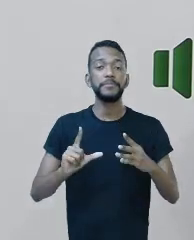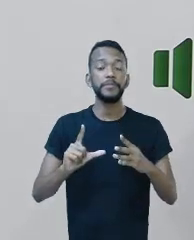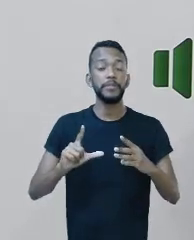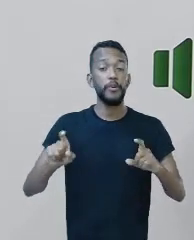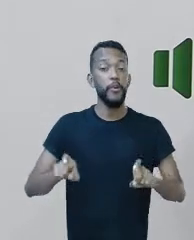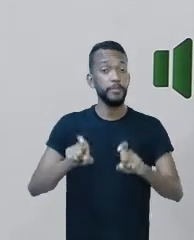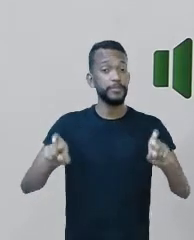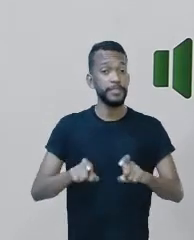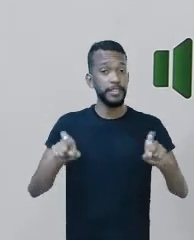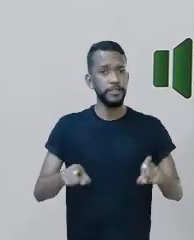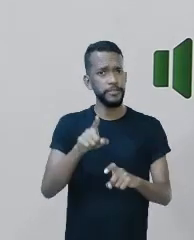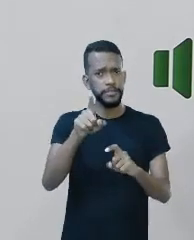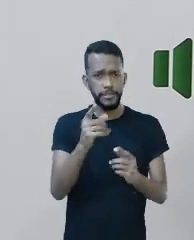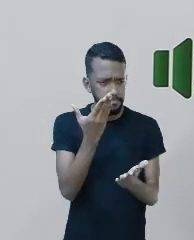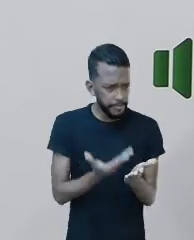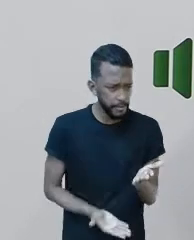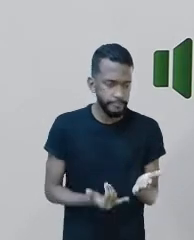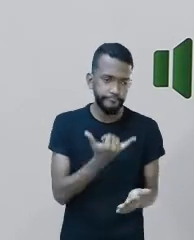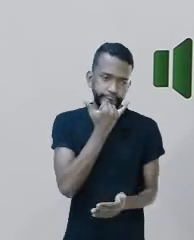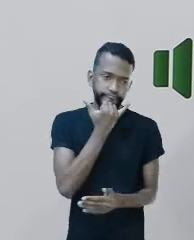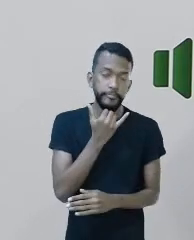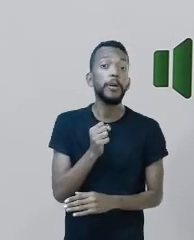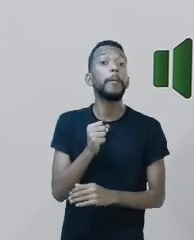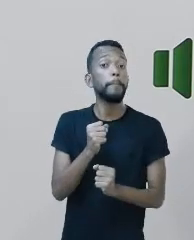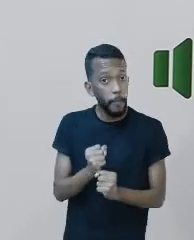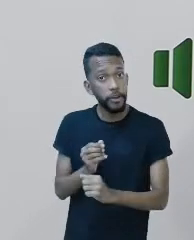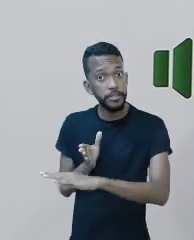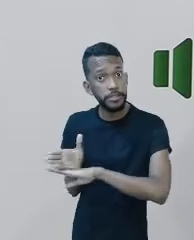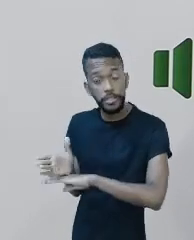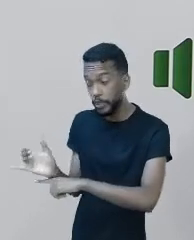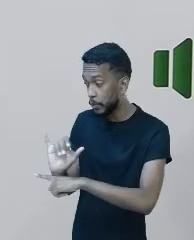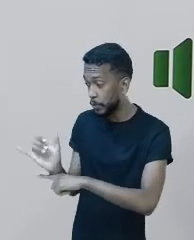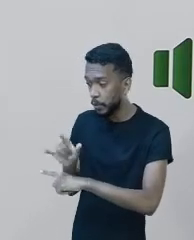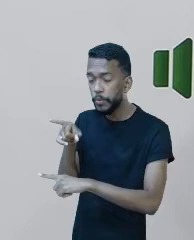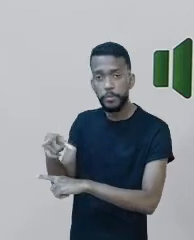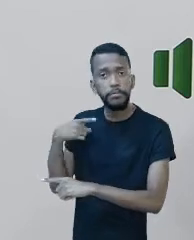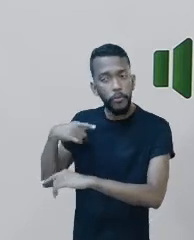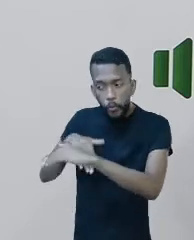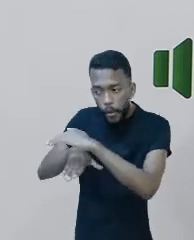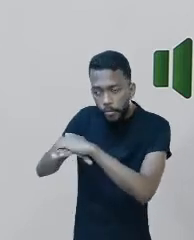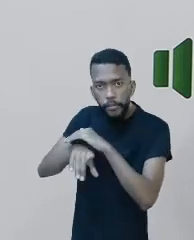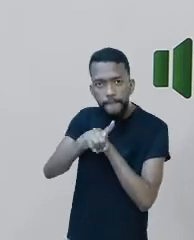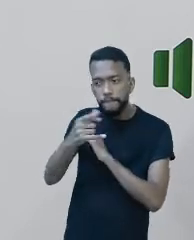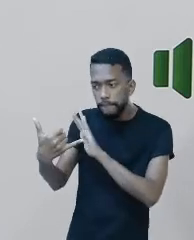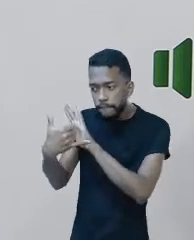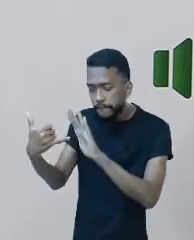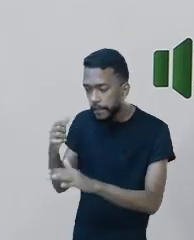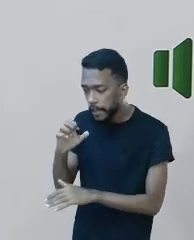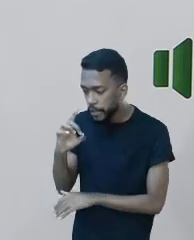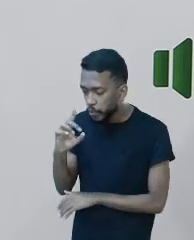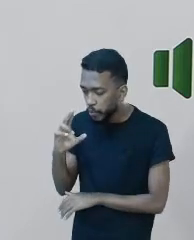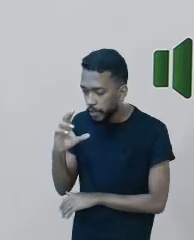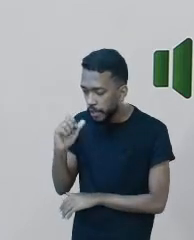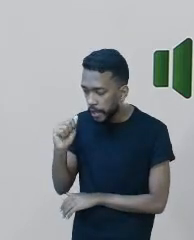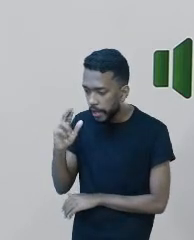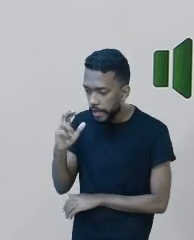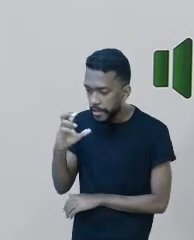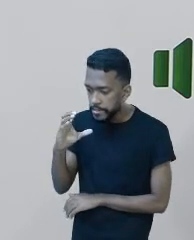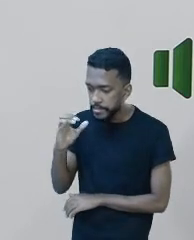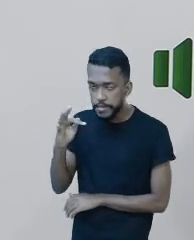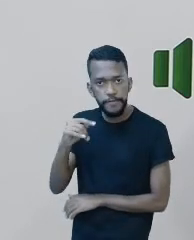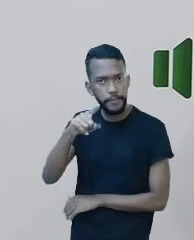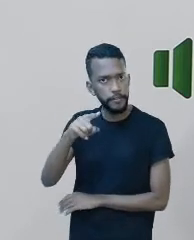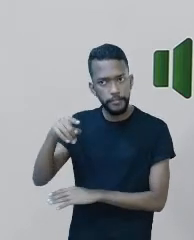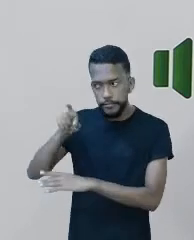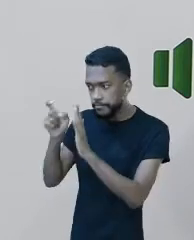aí? Vai lá no YouTube, as aulas ficam lá guardadinhas, se inscreve no Educa Recife, ativa o sininho que vocês vão